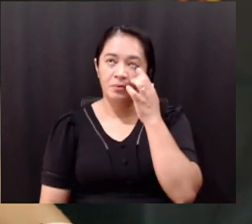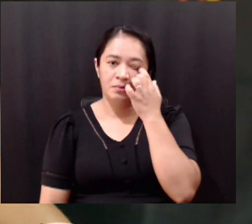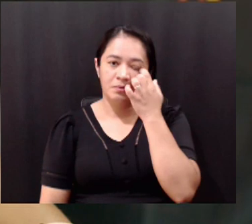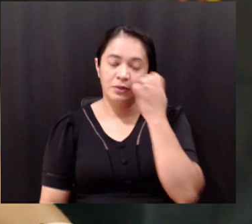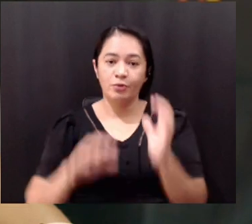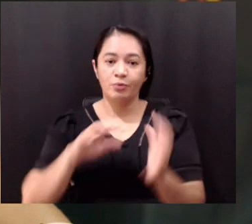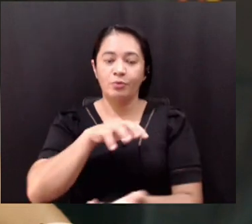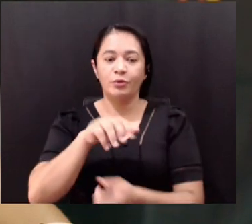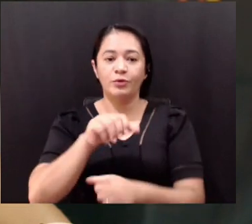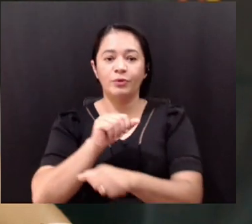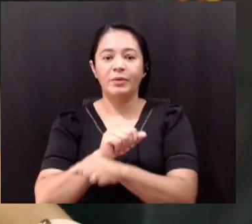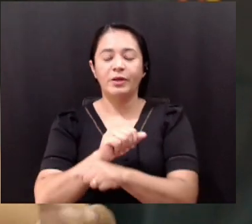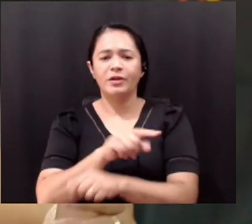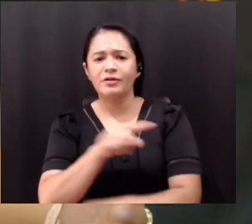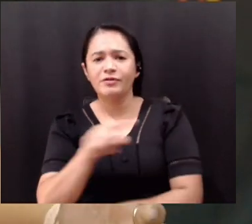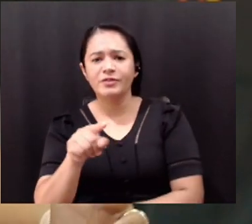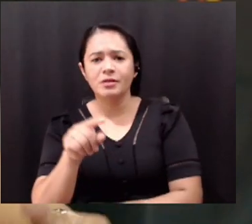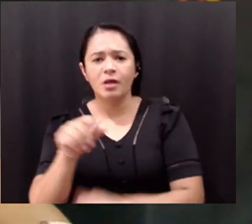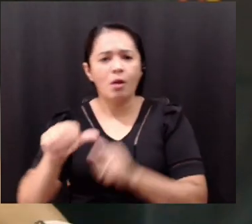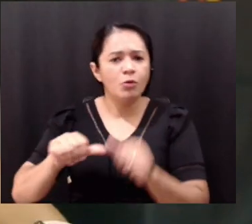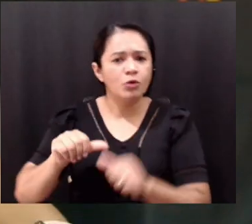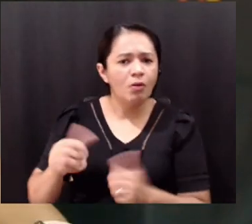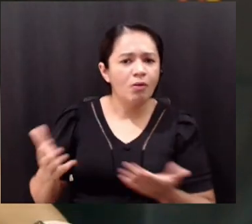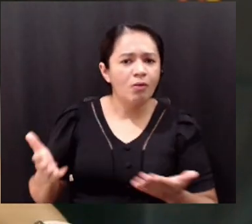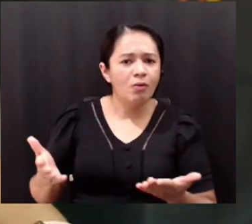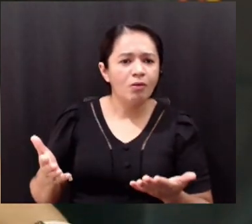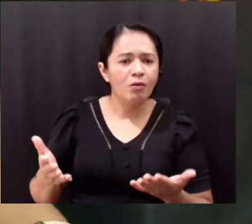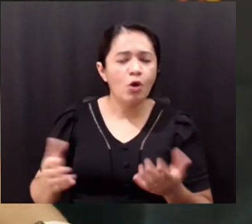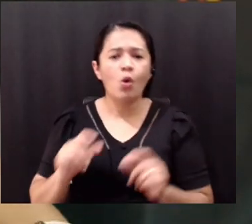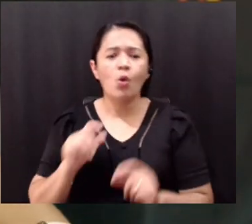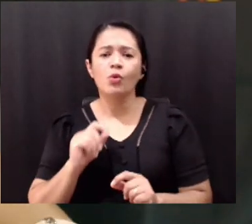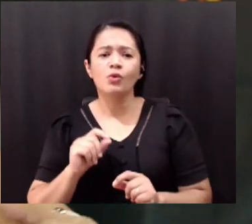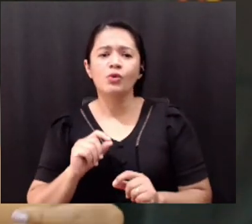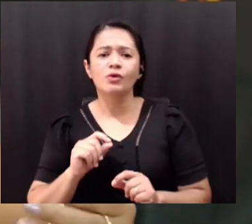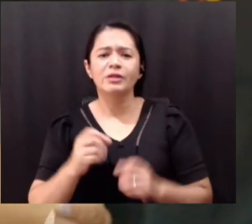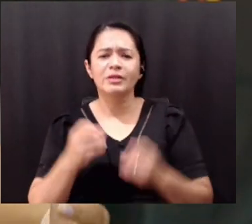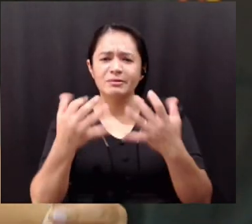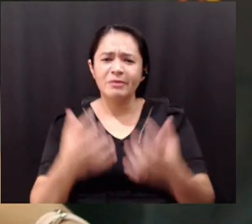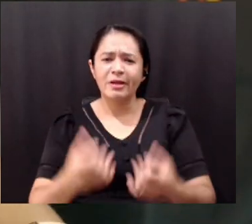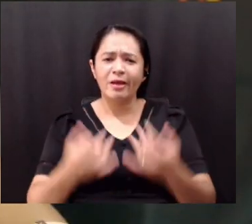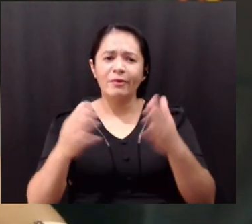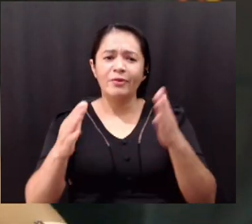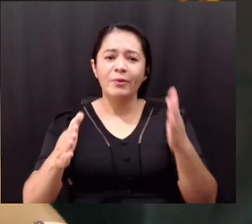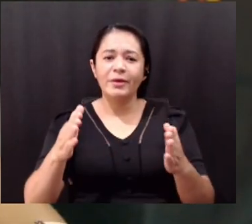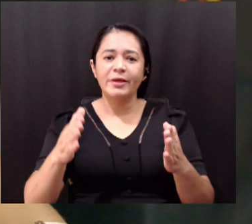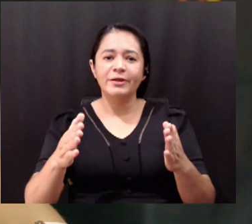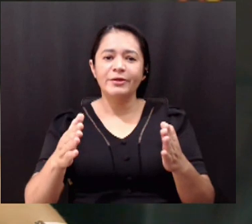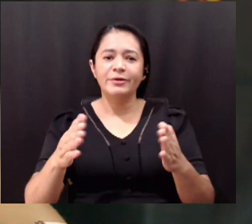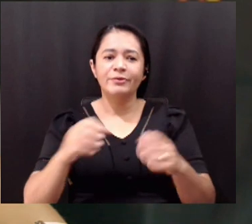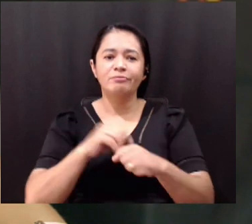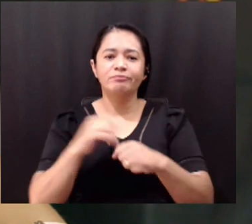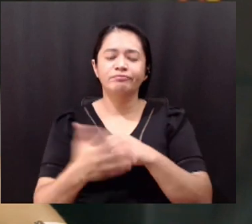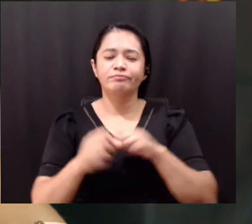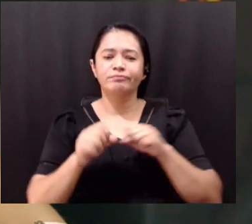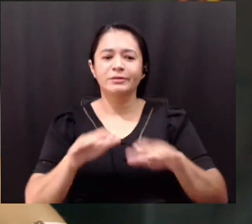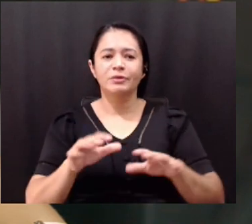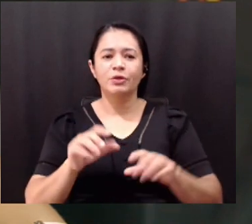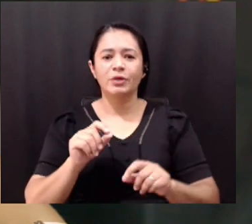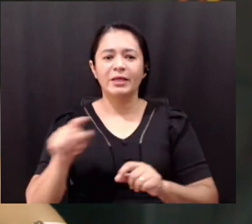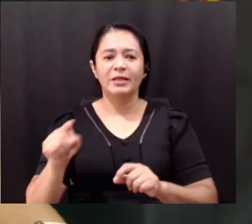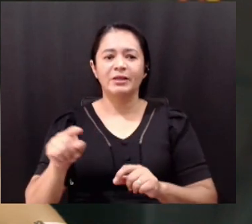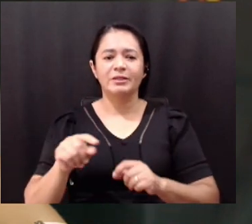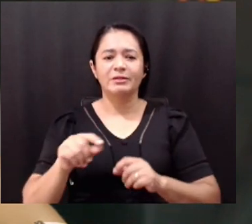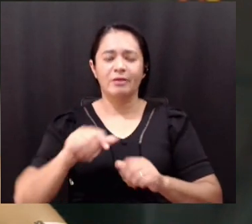você mudou? Não mudou? O que mais falava durante a pandemia era que toda aquela situação ia gerar uma mudança, e essa mudança